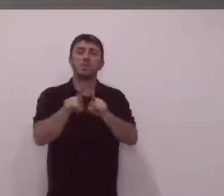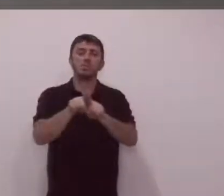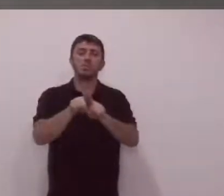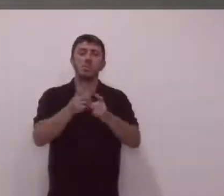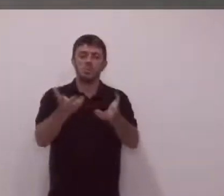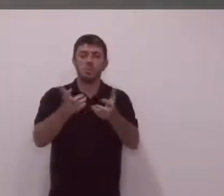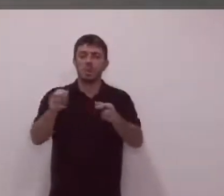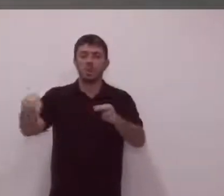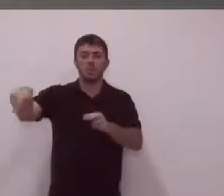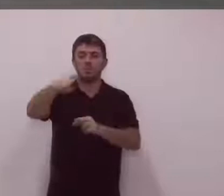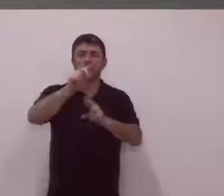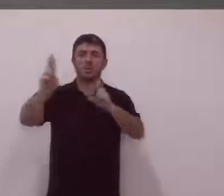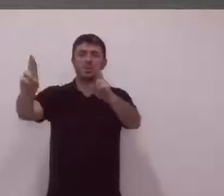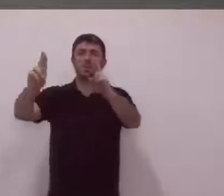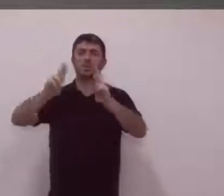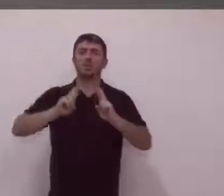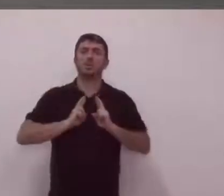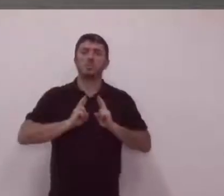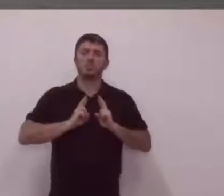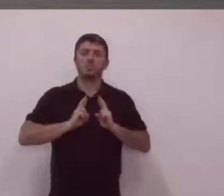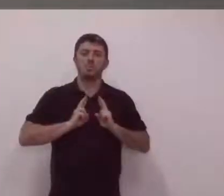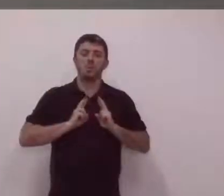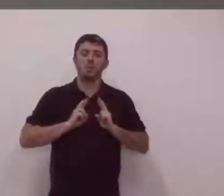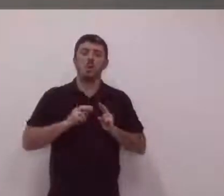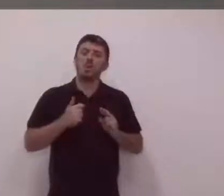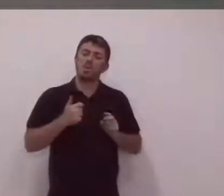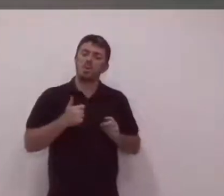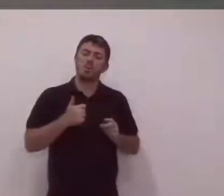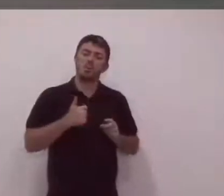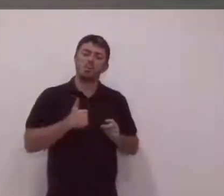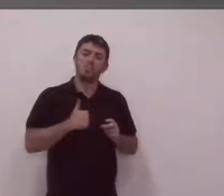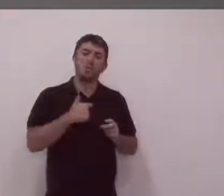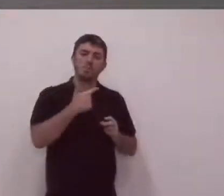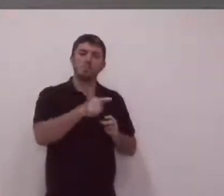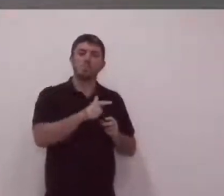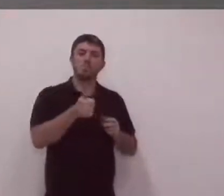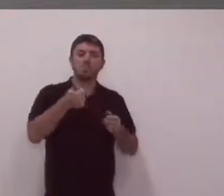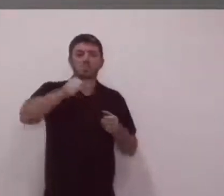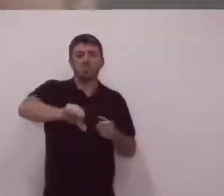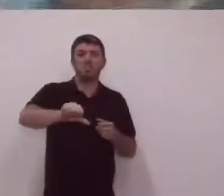desfavoravelmente a esse pedido e por isso são meus fatos aqui trazidos obrigado